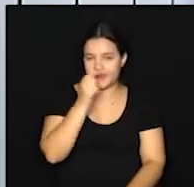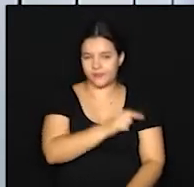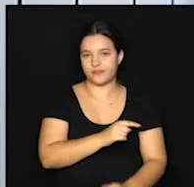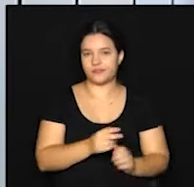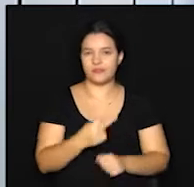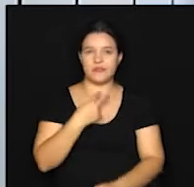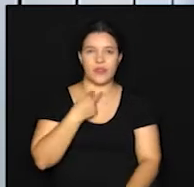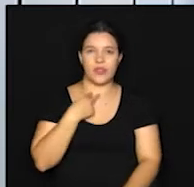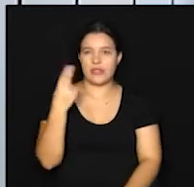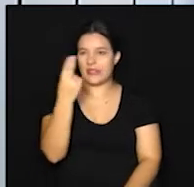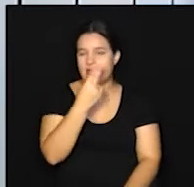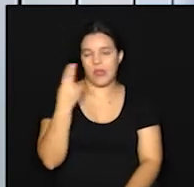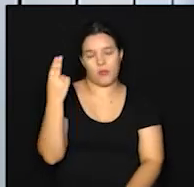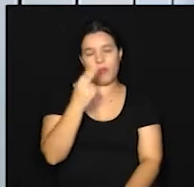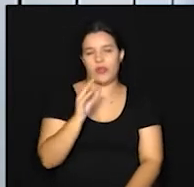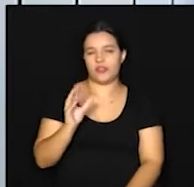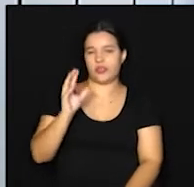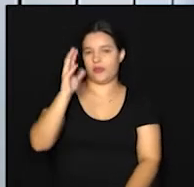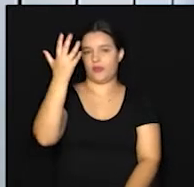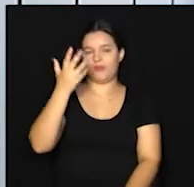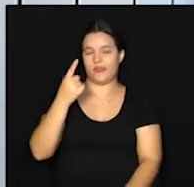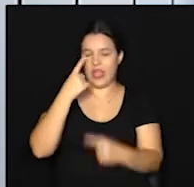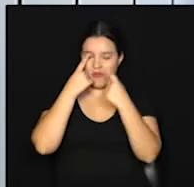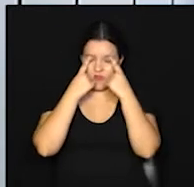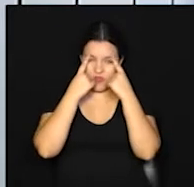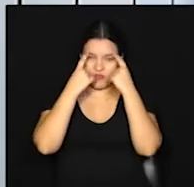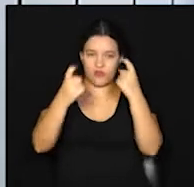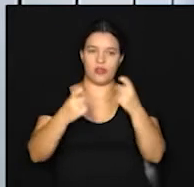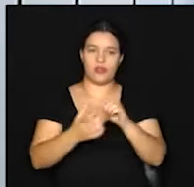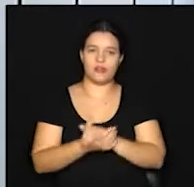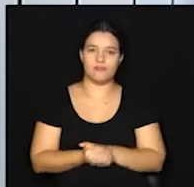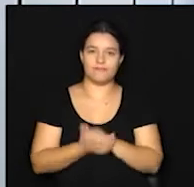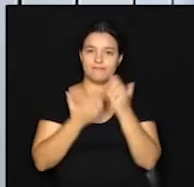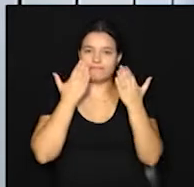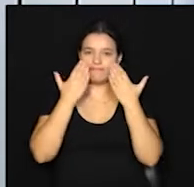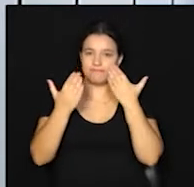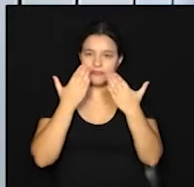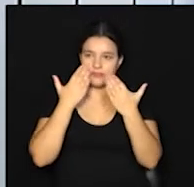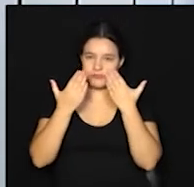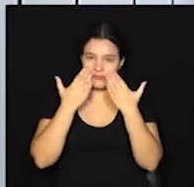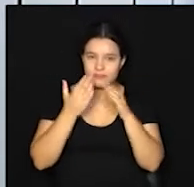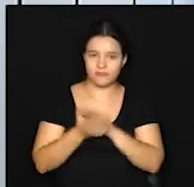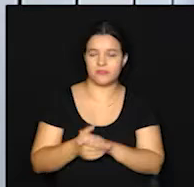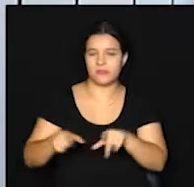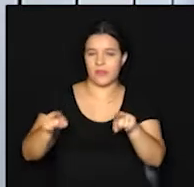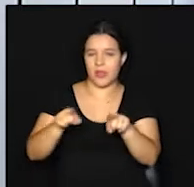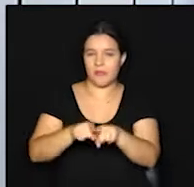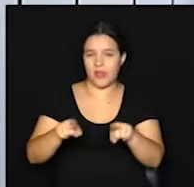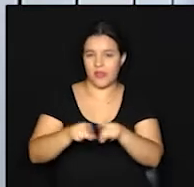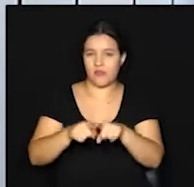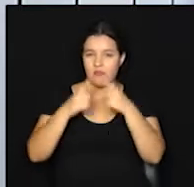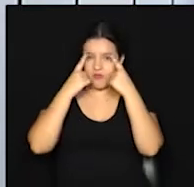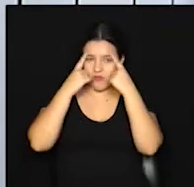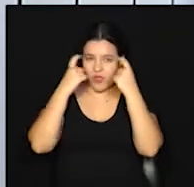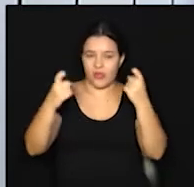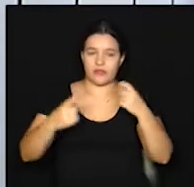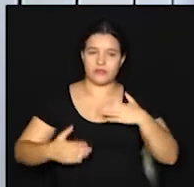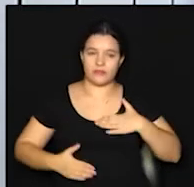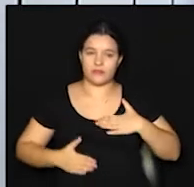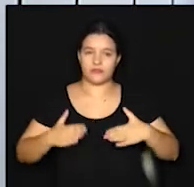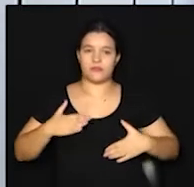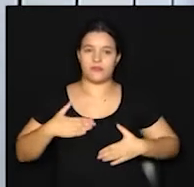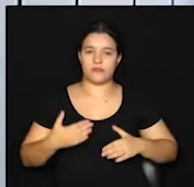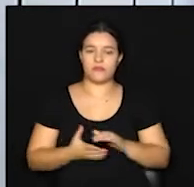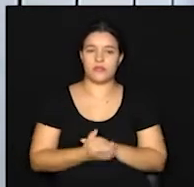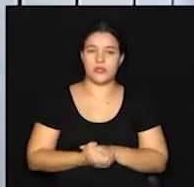acontecer. Jamais isso pode acontecer, essa violência psicológica e, claro, também a violência física.